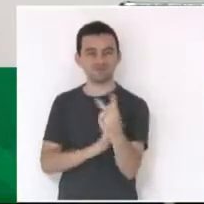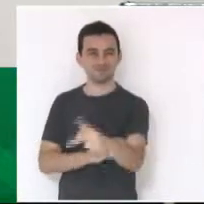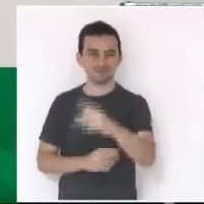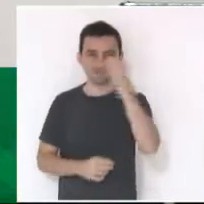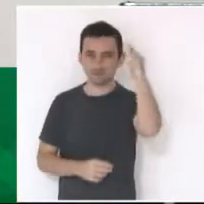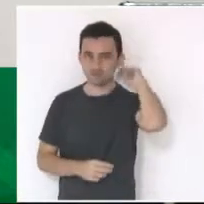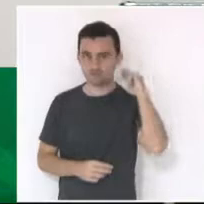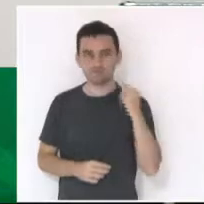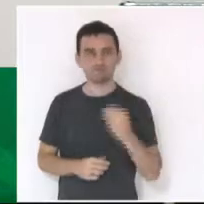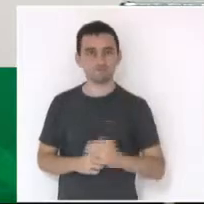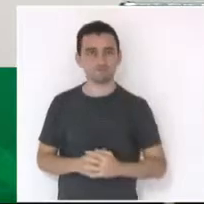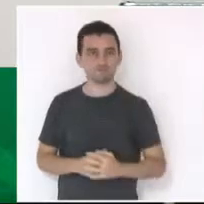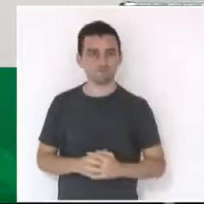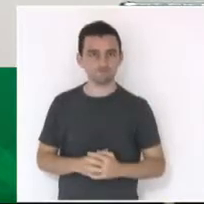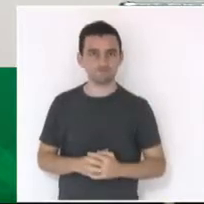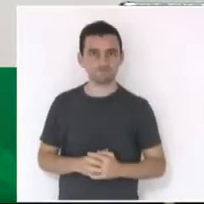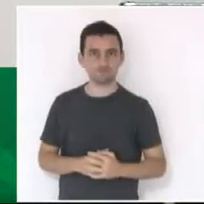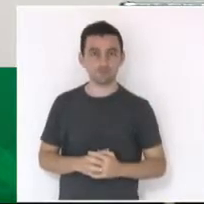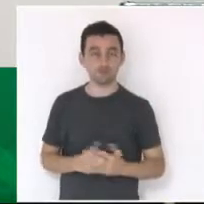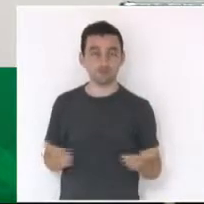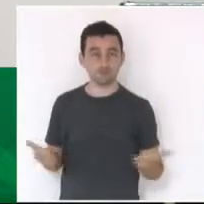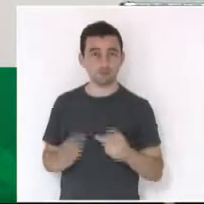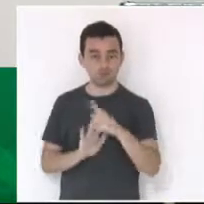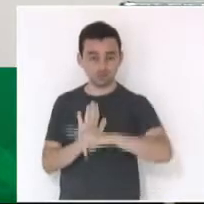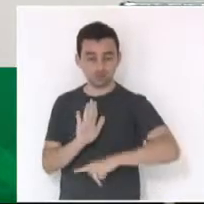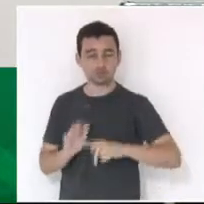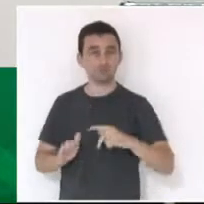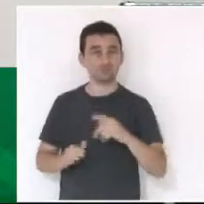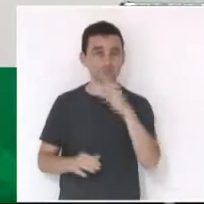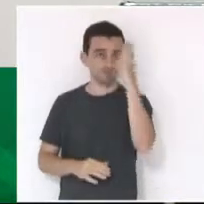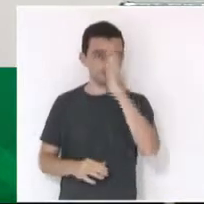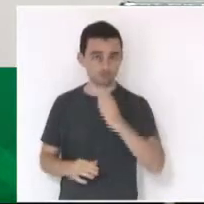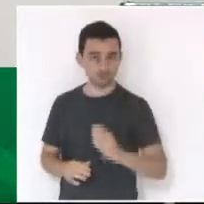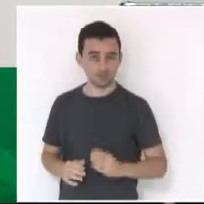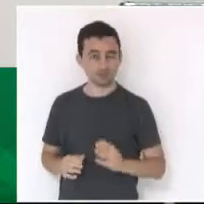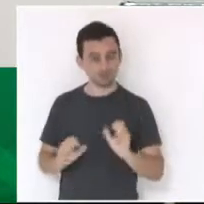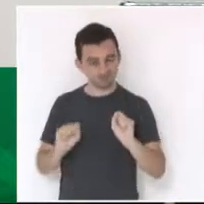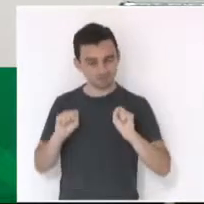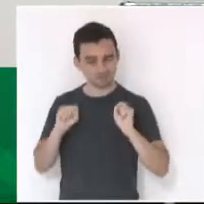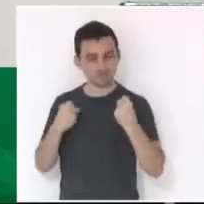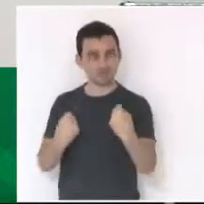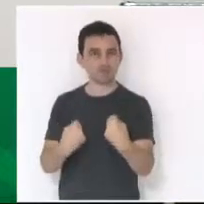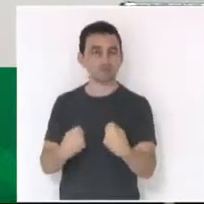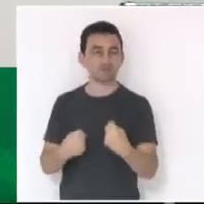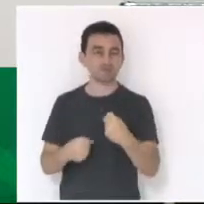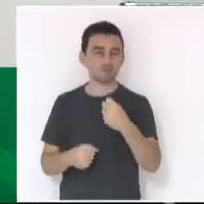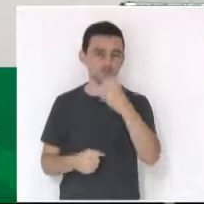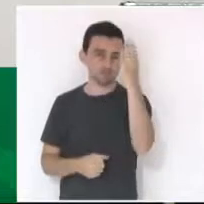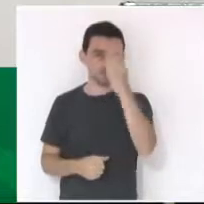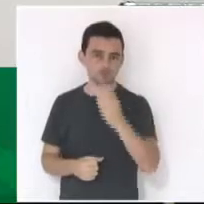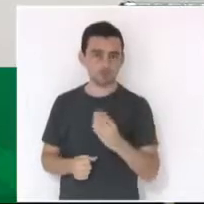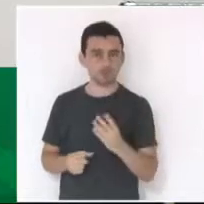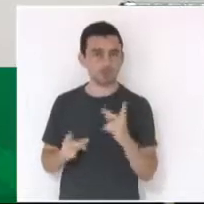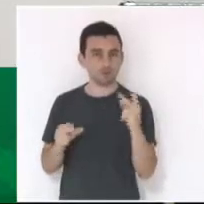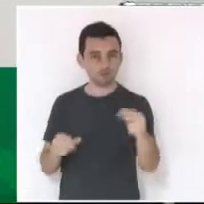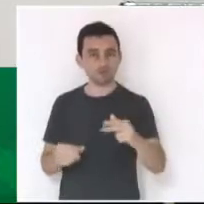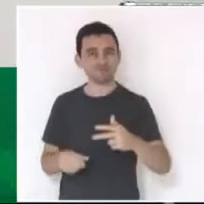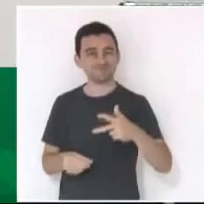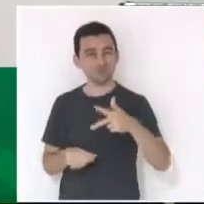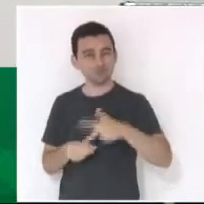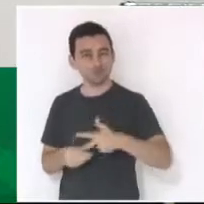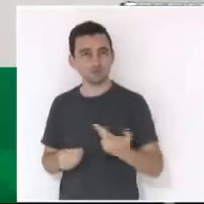projeto Nacional de Desenvolvimento enfim de Defesa do patrimônio nacional como a Petrobrás a Eletrobrás